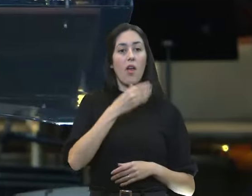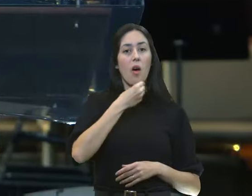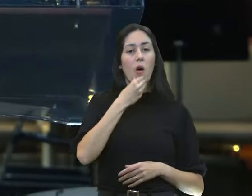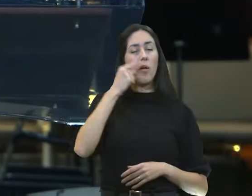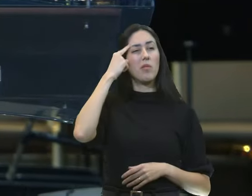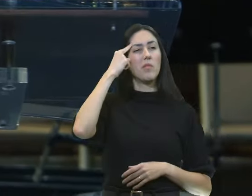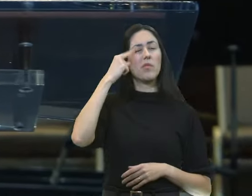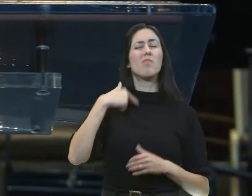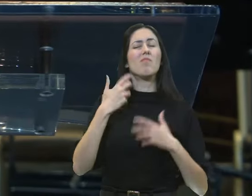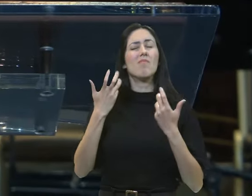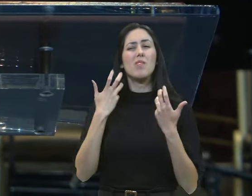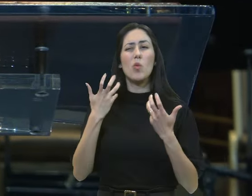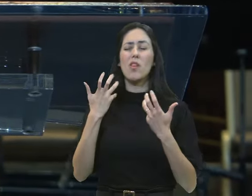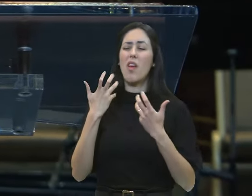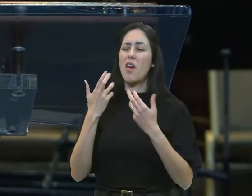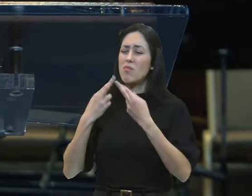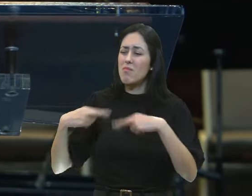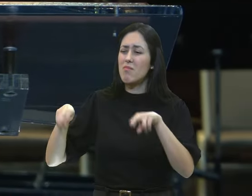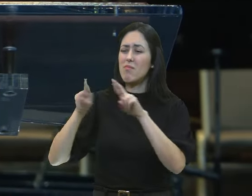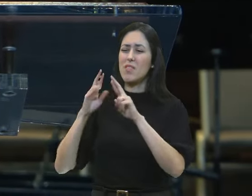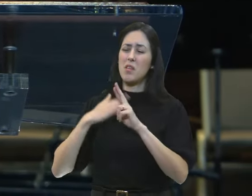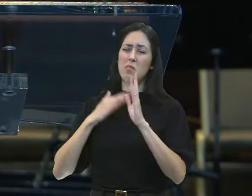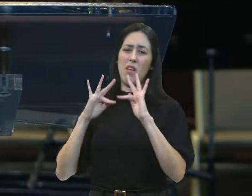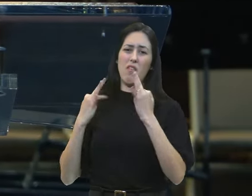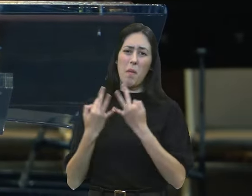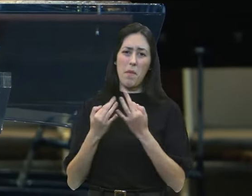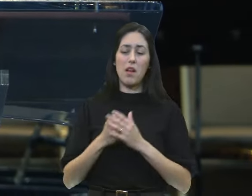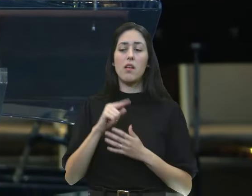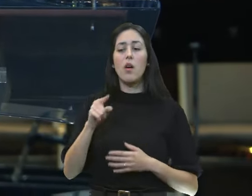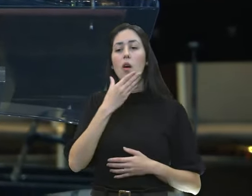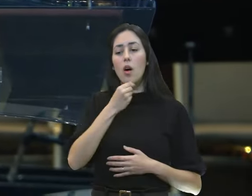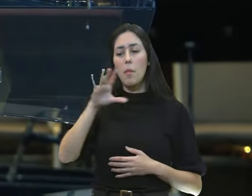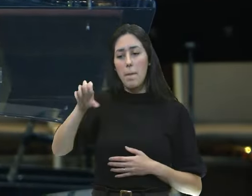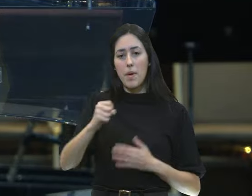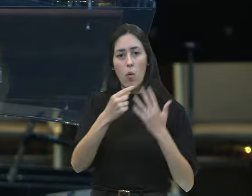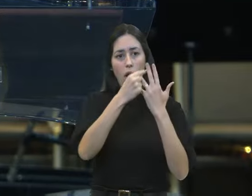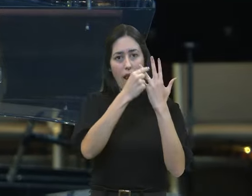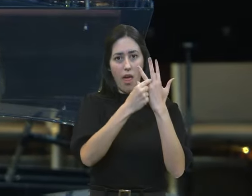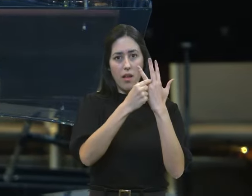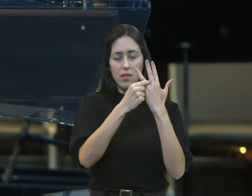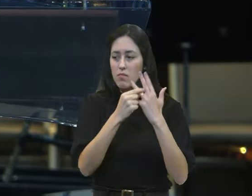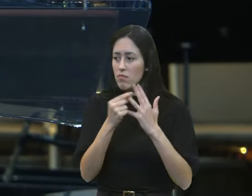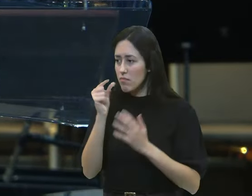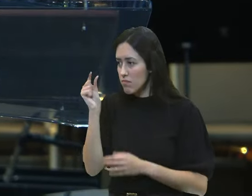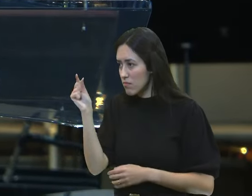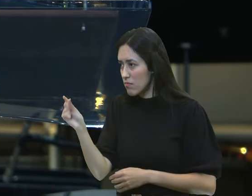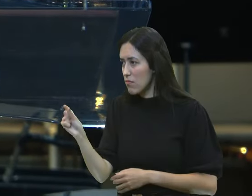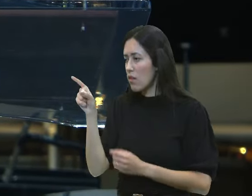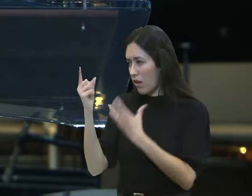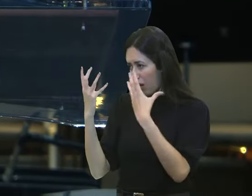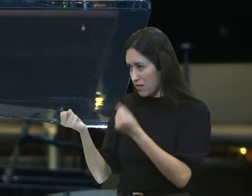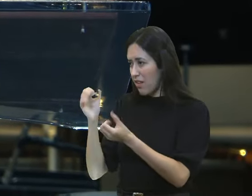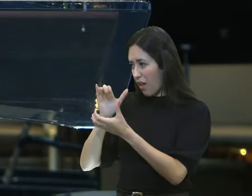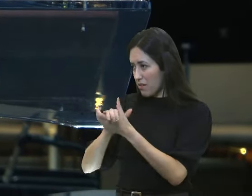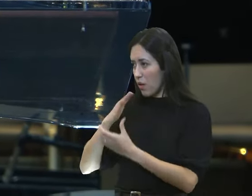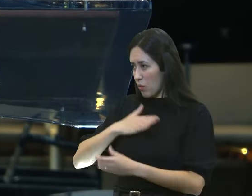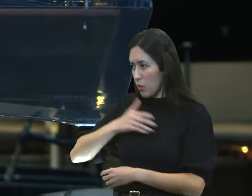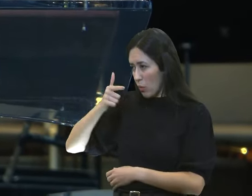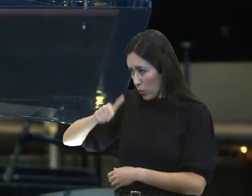esse lar. Ele pegou aquela aliança, colocou na mão dela e disse: você se casa comigo de novo?